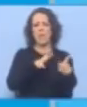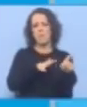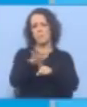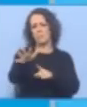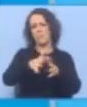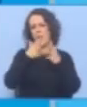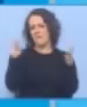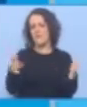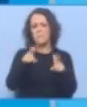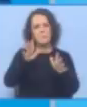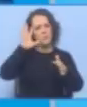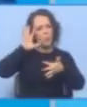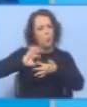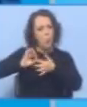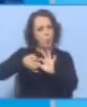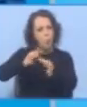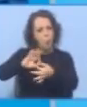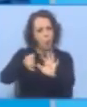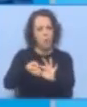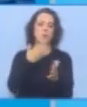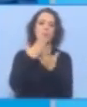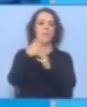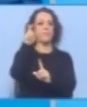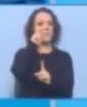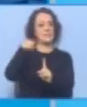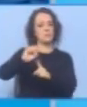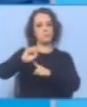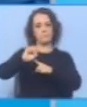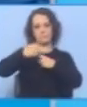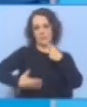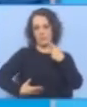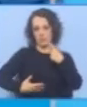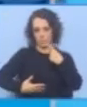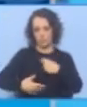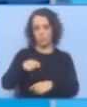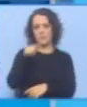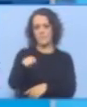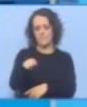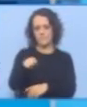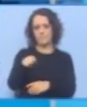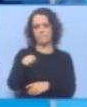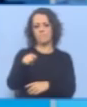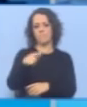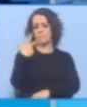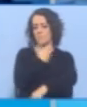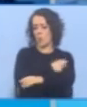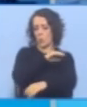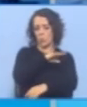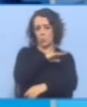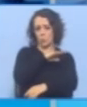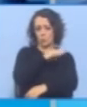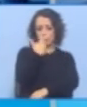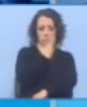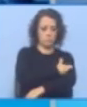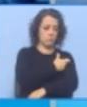deve haver uma coerência na defesa desse princípio, quer em relação à eutanásia, como há pouco referimos, quer